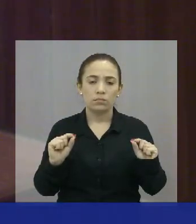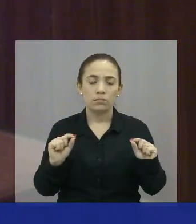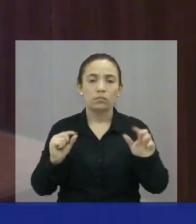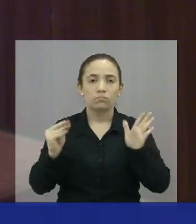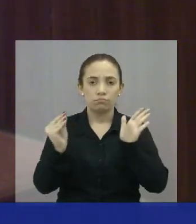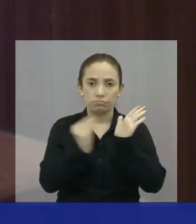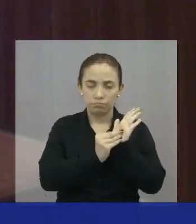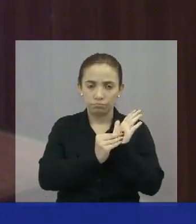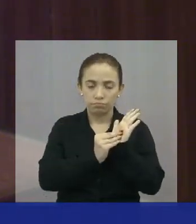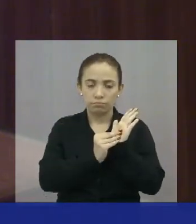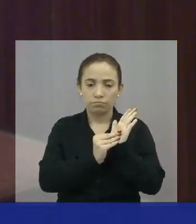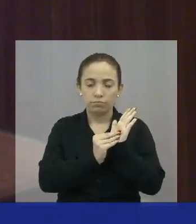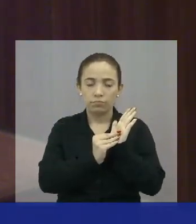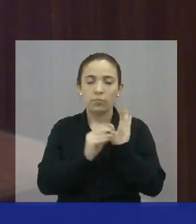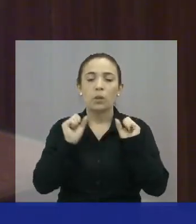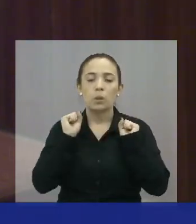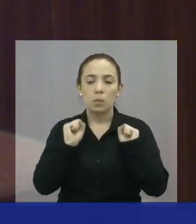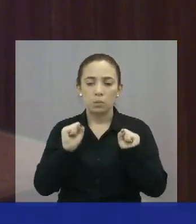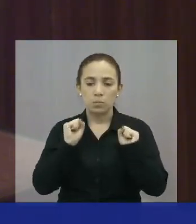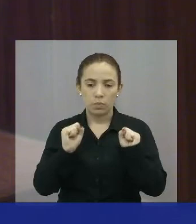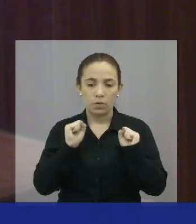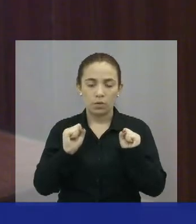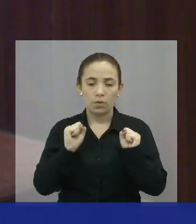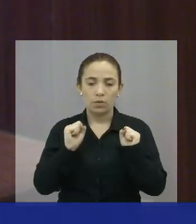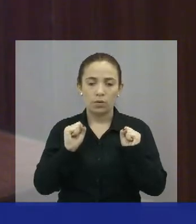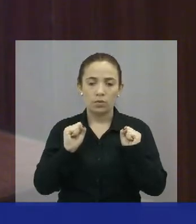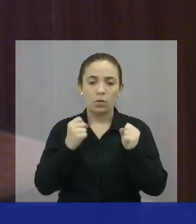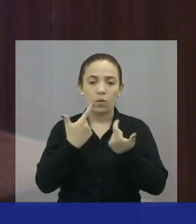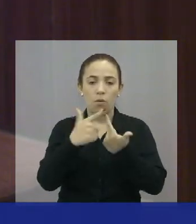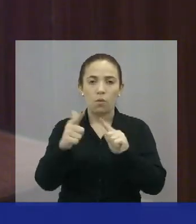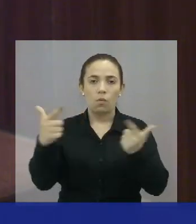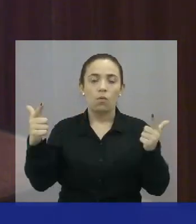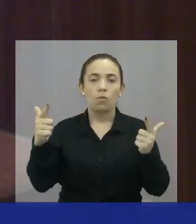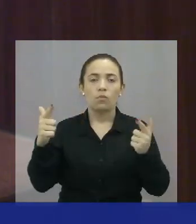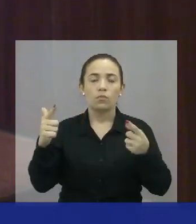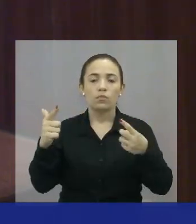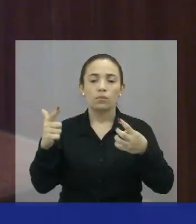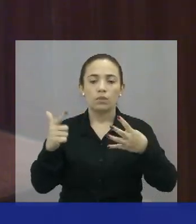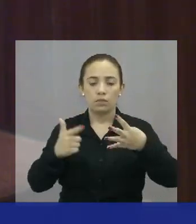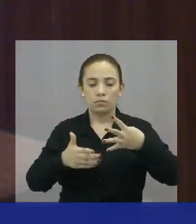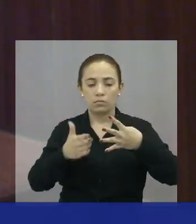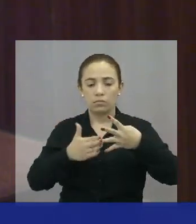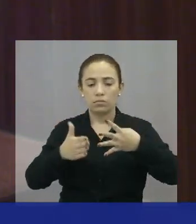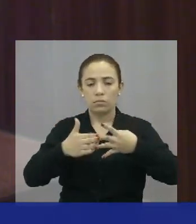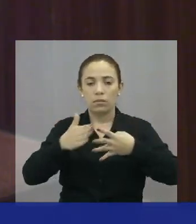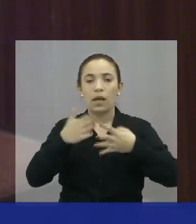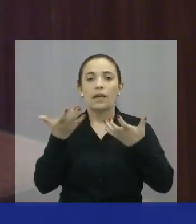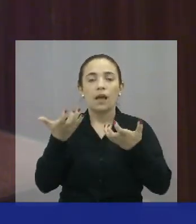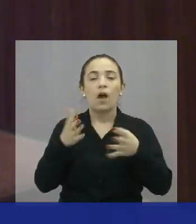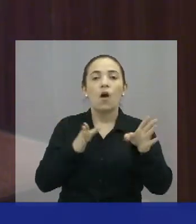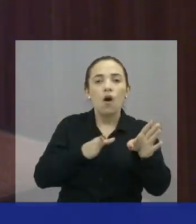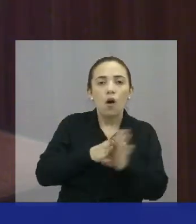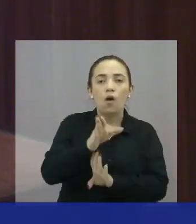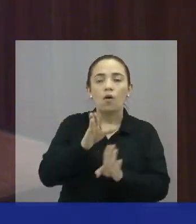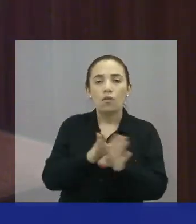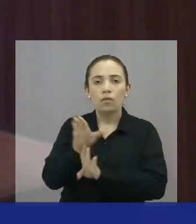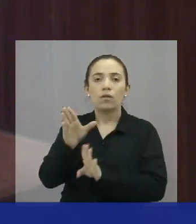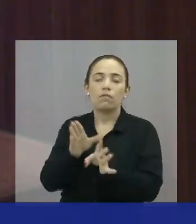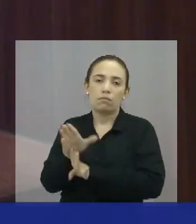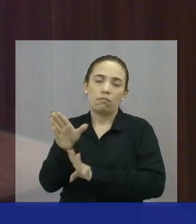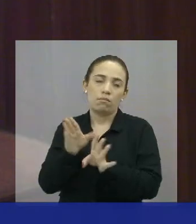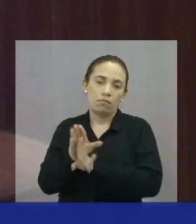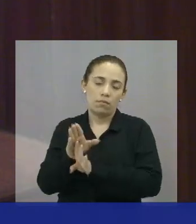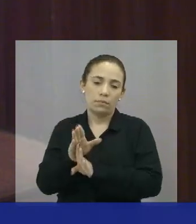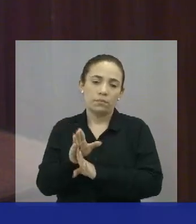poderá ser aplicada nas demais infrações previstas nesse Código. O fiscal,